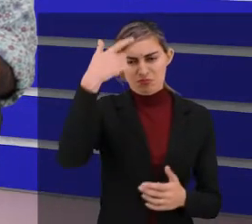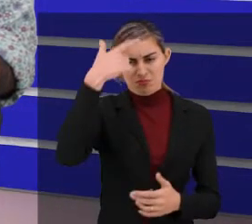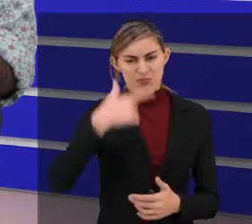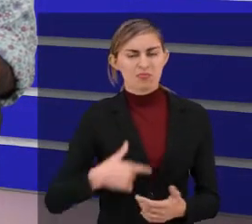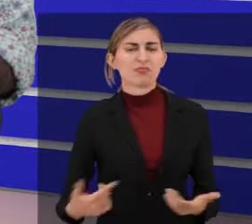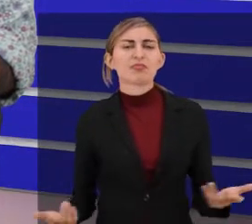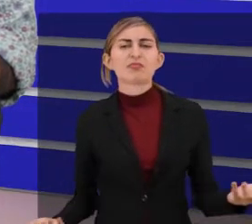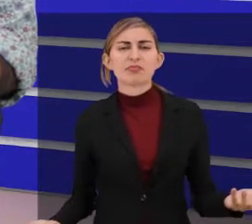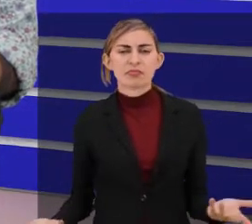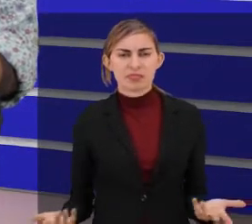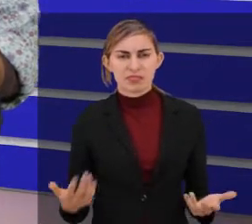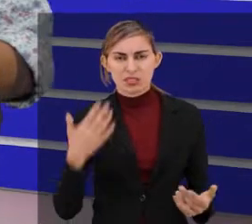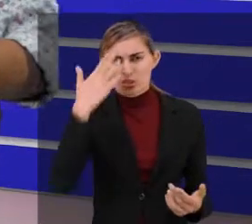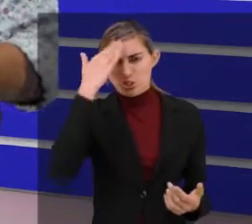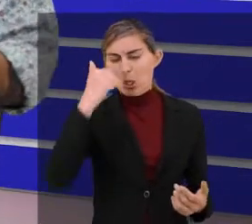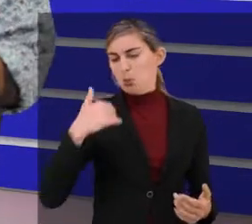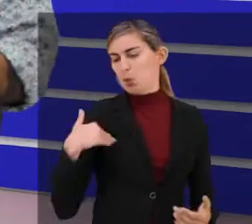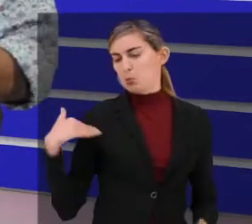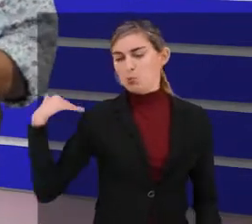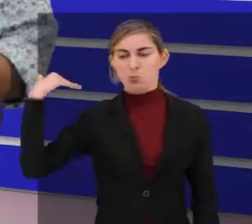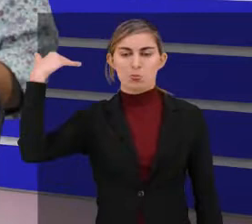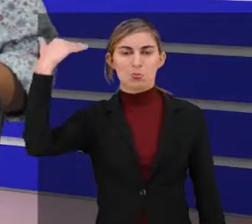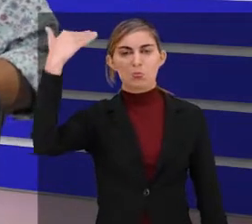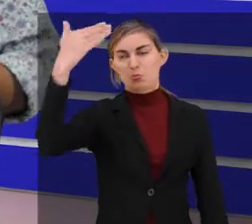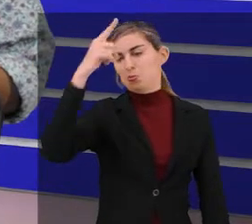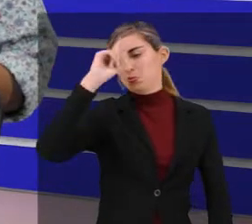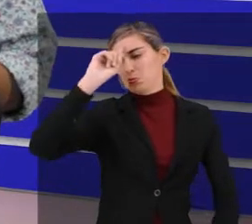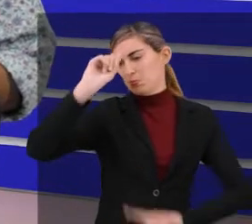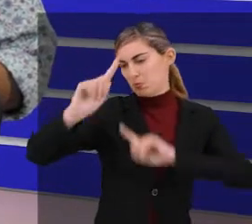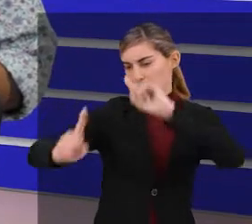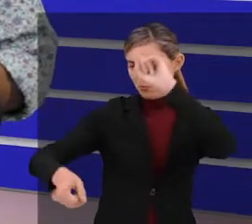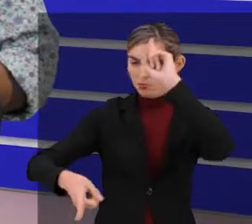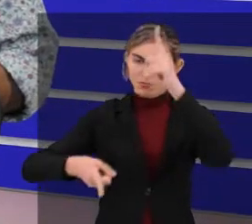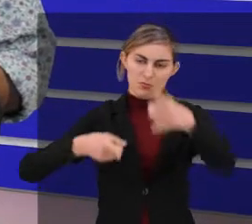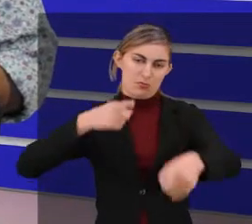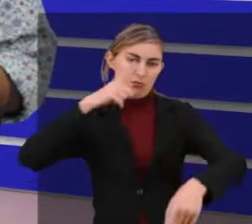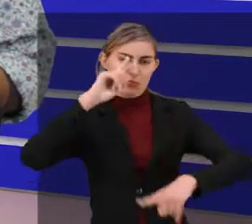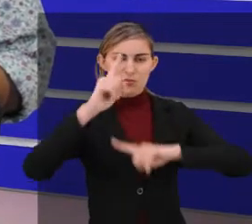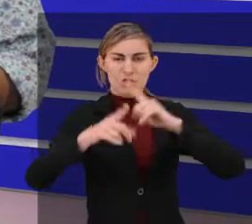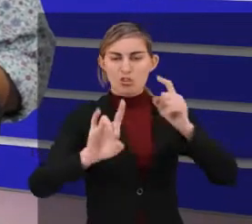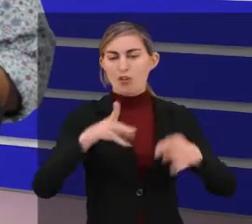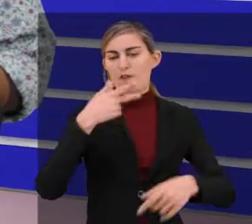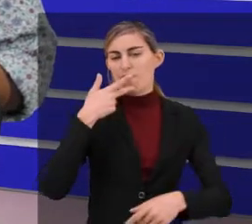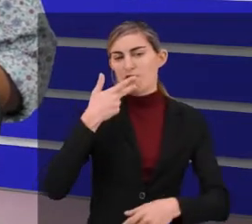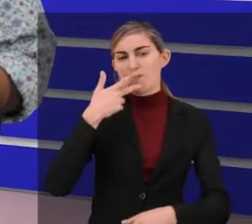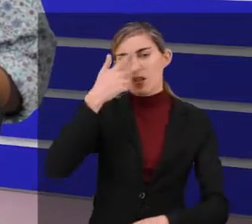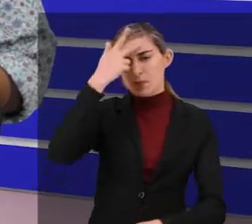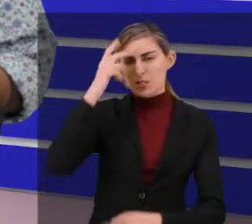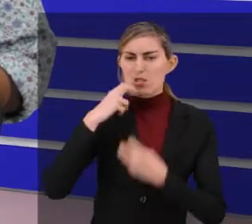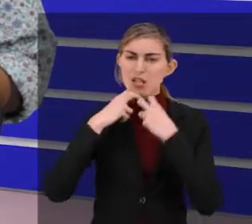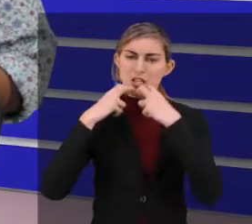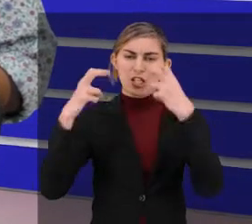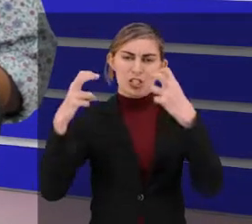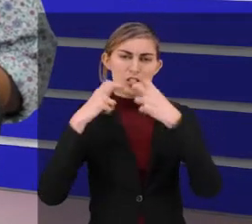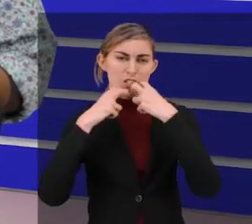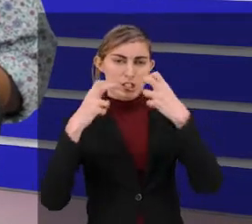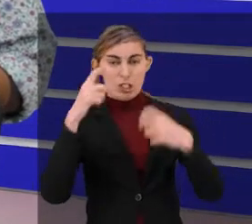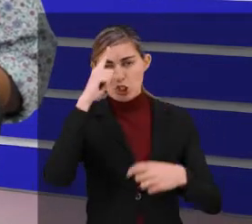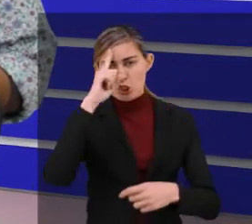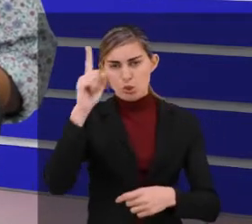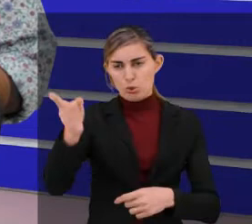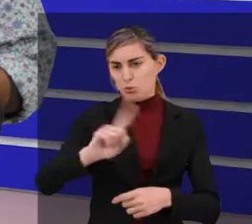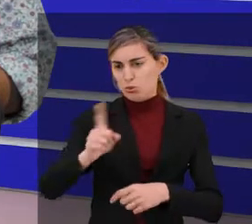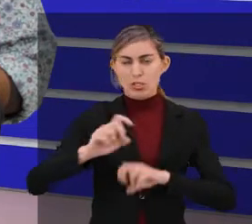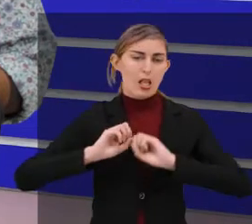da cocada preta, ele é o sabichão, ele domina tudo, ele só fala com as pessoas gritando, ele não